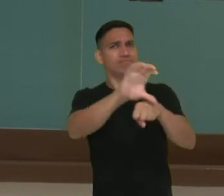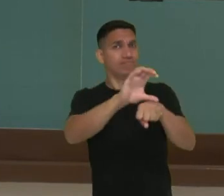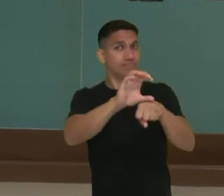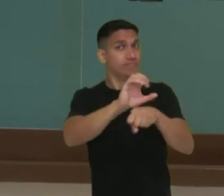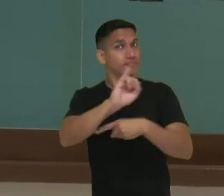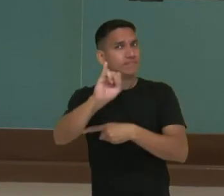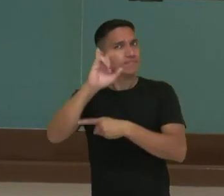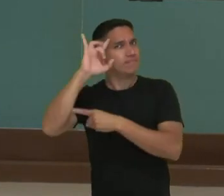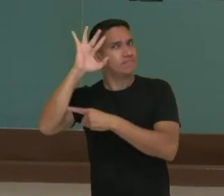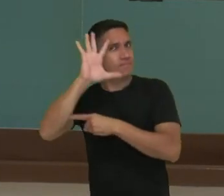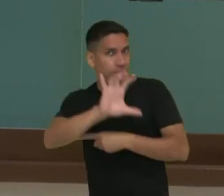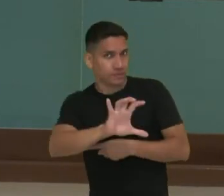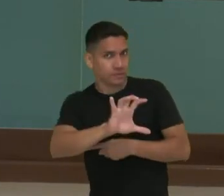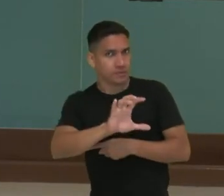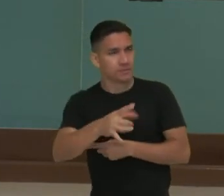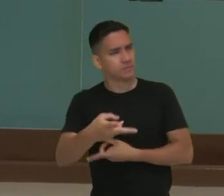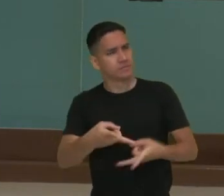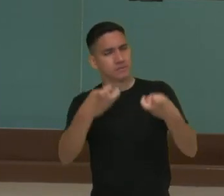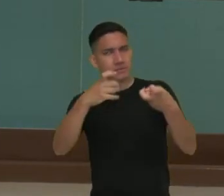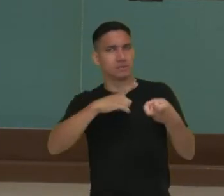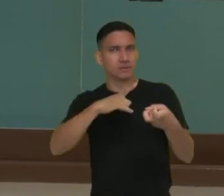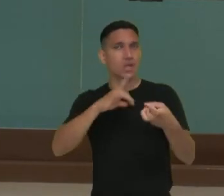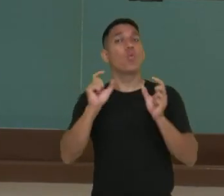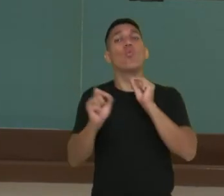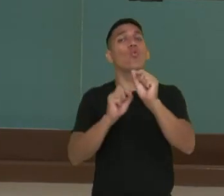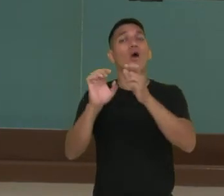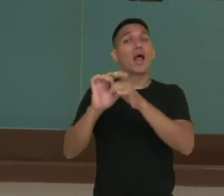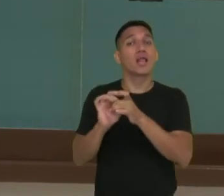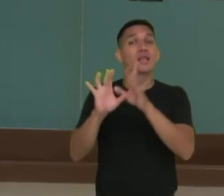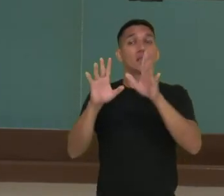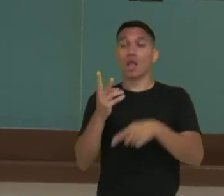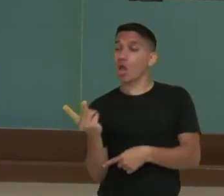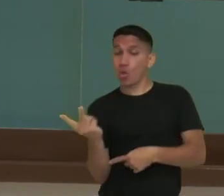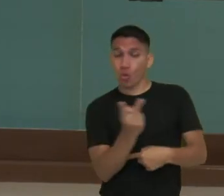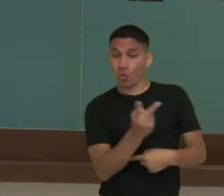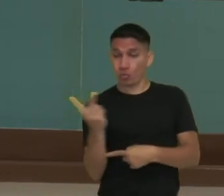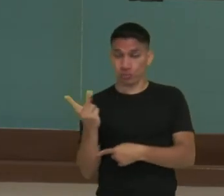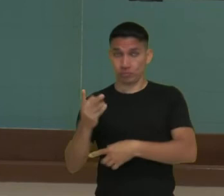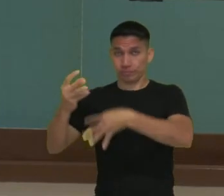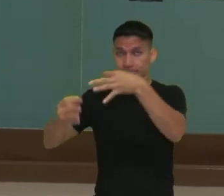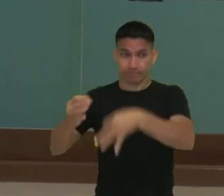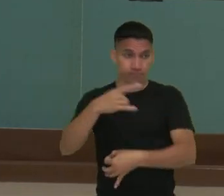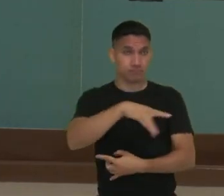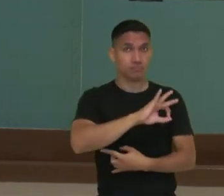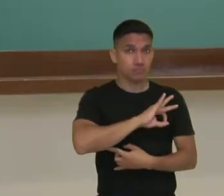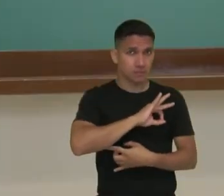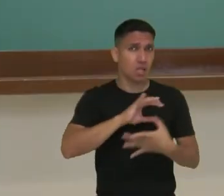pensar, né, existia ali uma certa liberdade onde eles poderiam agir.